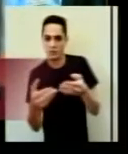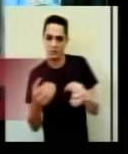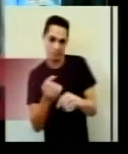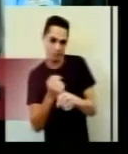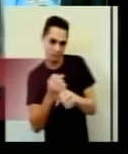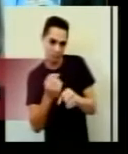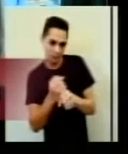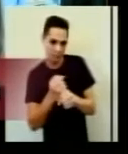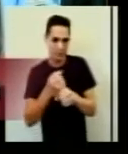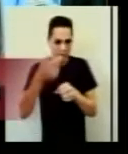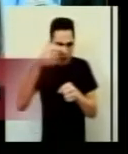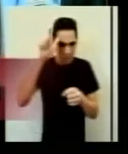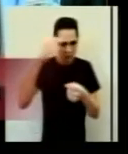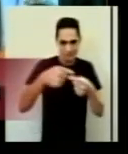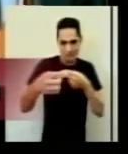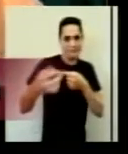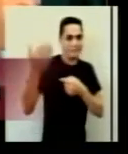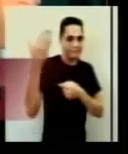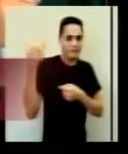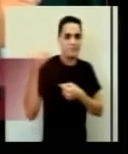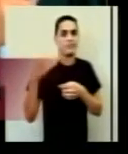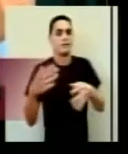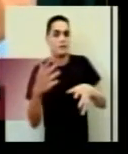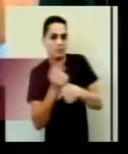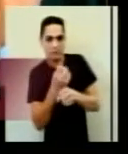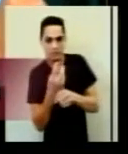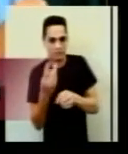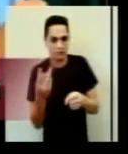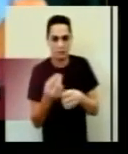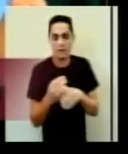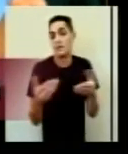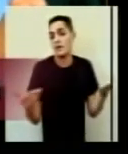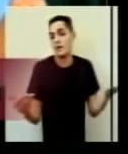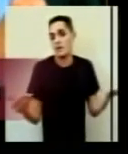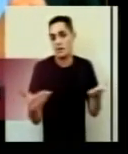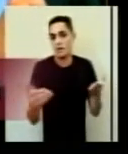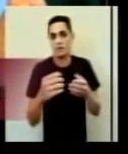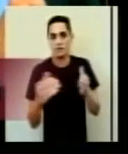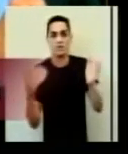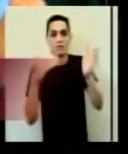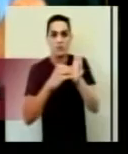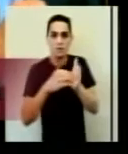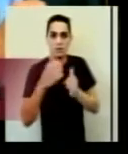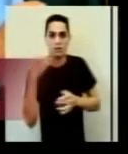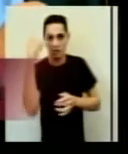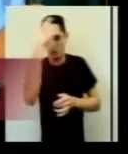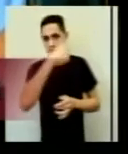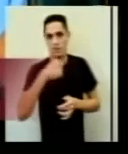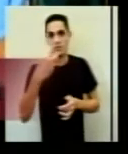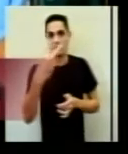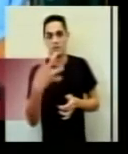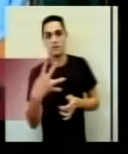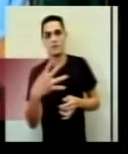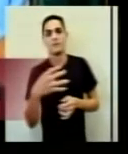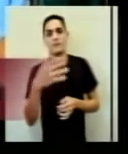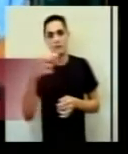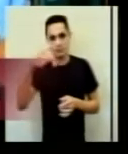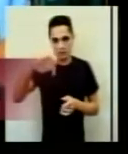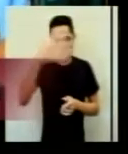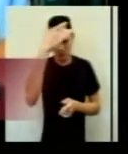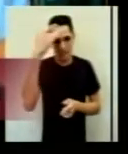Lembrando que alguns são da semana passada e alguns poucos da retrasada e a outra. Tivemos nas